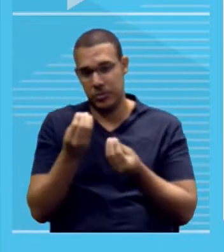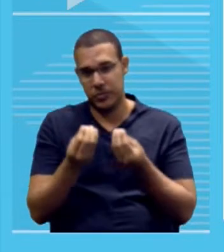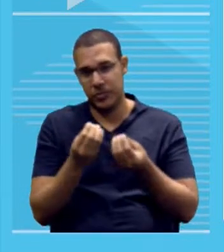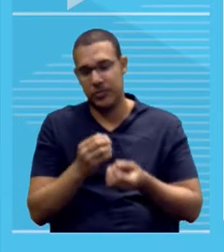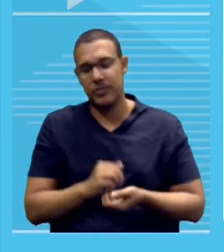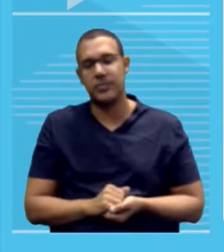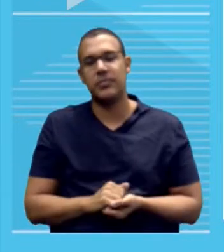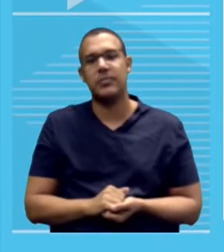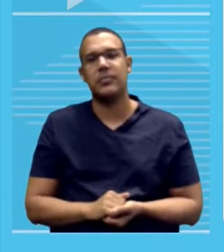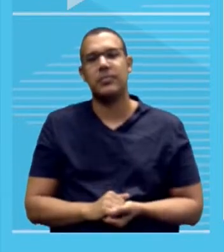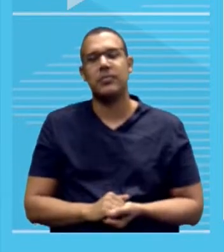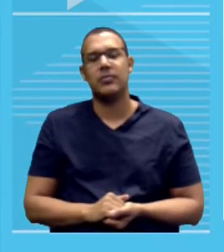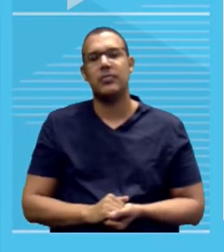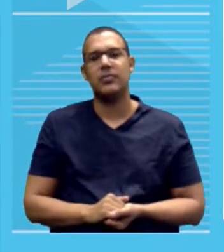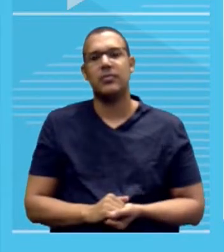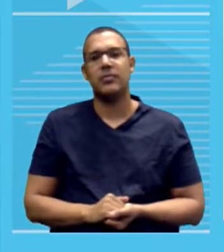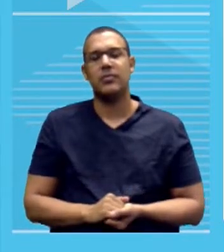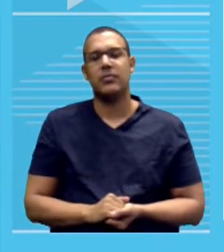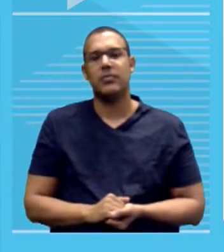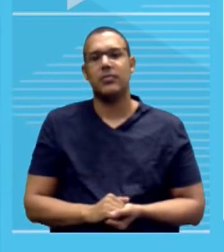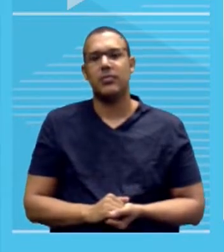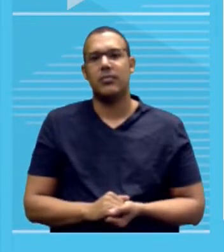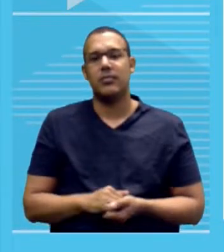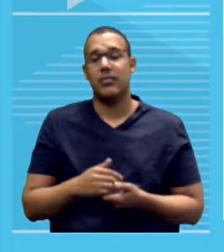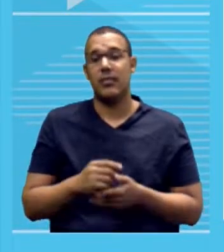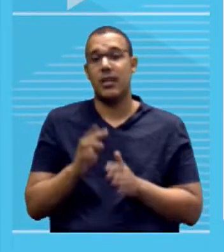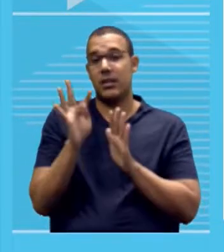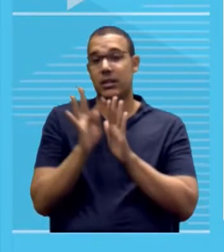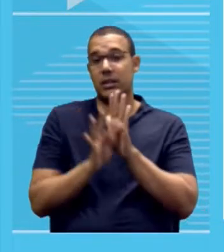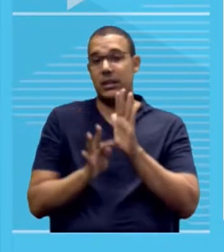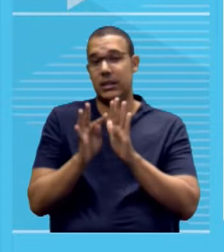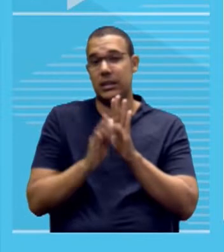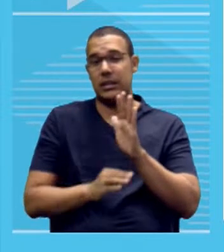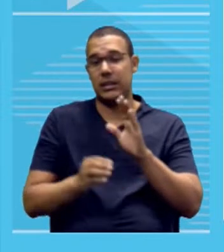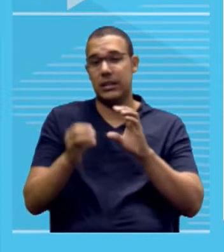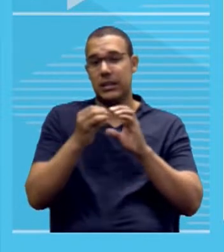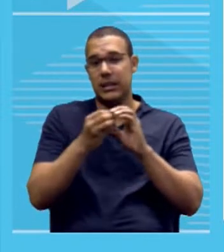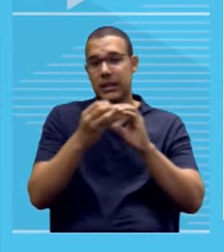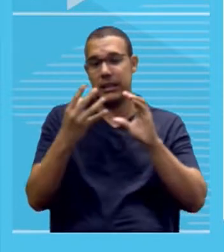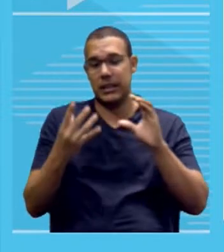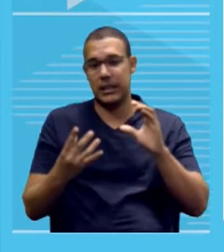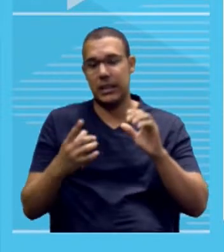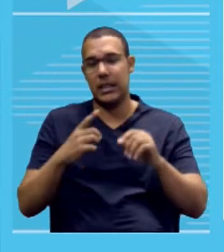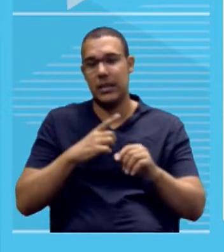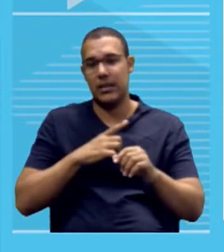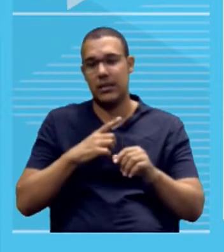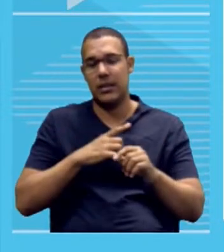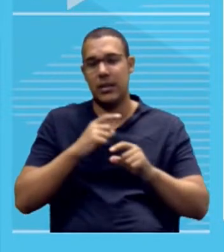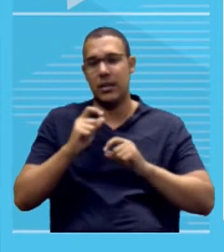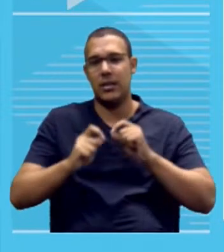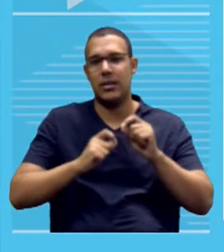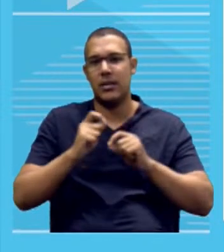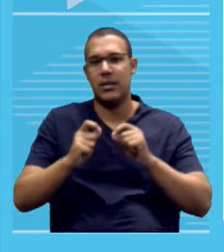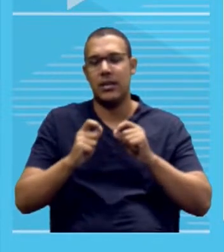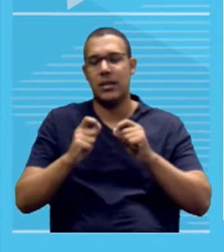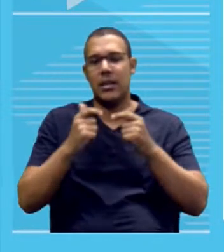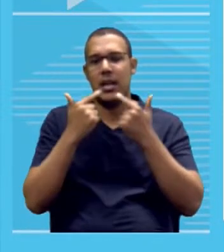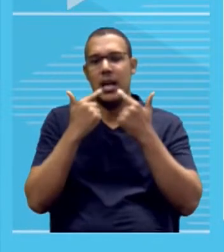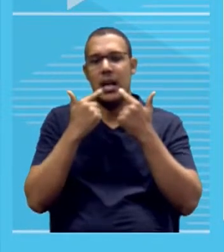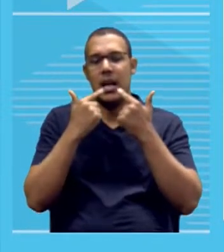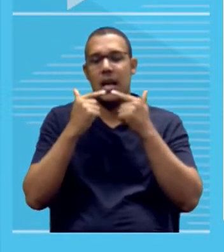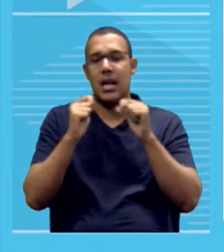Gente esse texto essas características elas vão ter como critério a linguagem